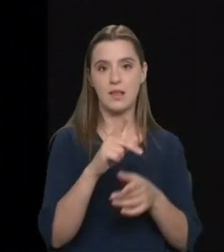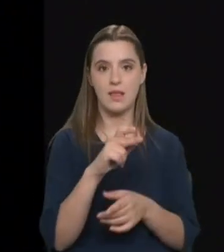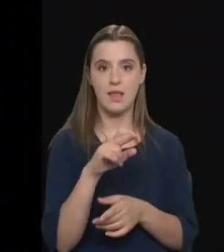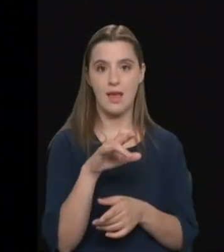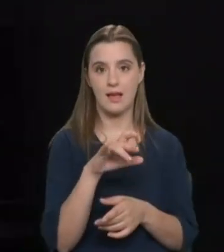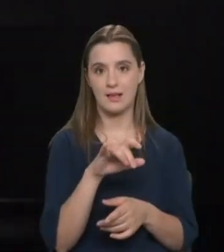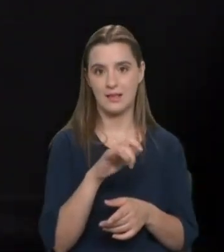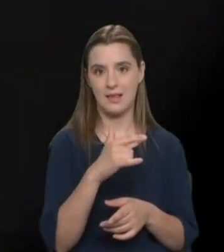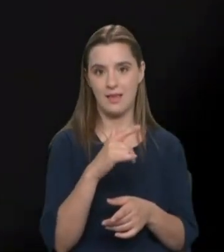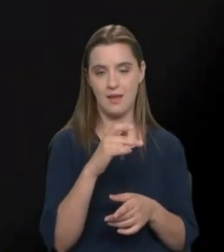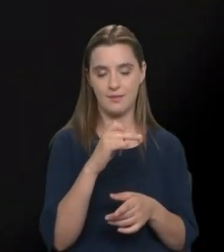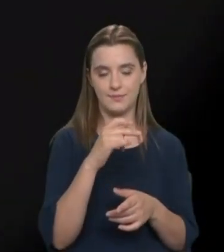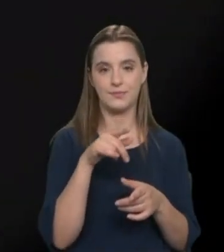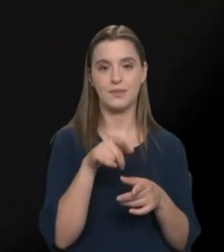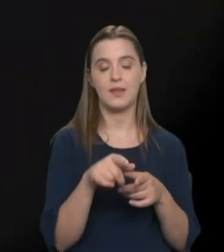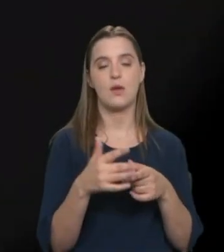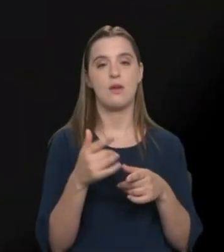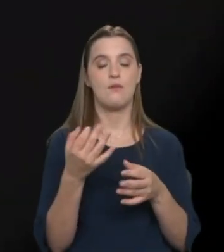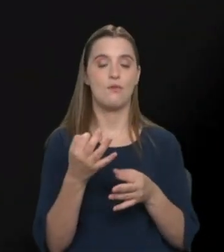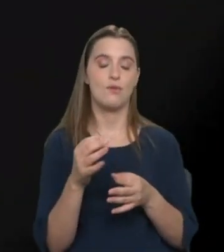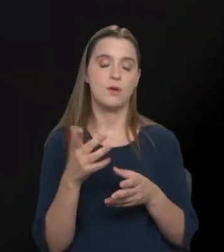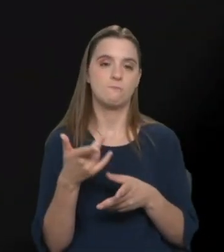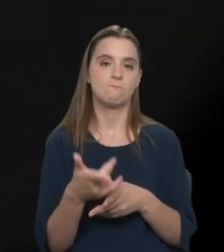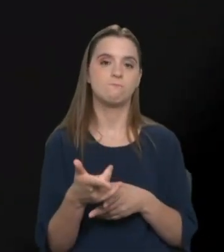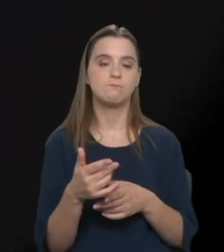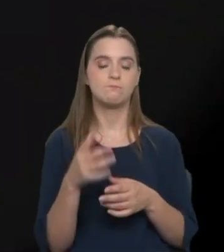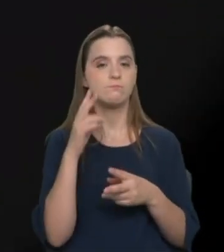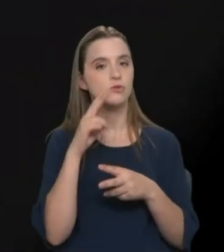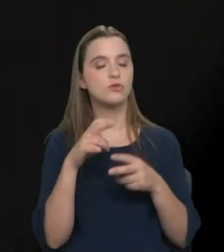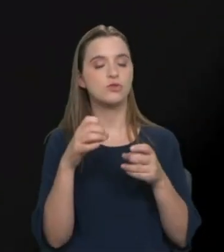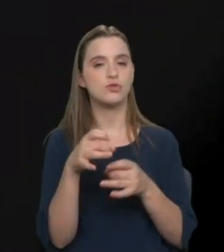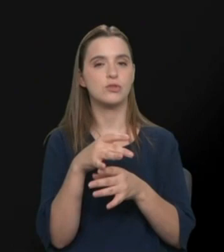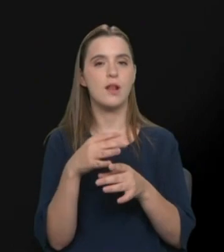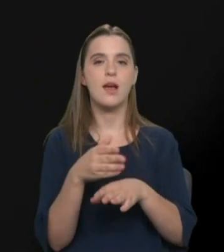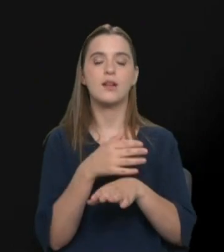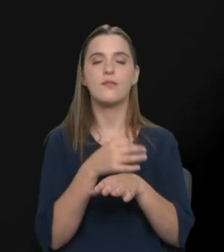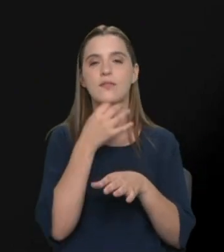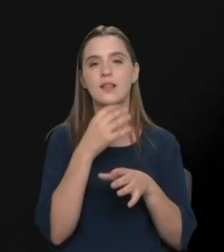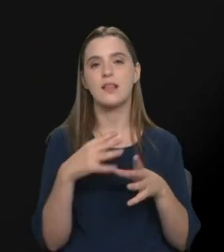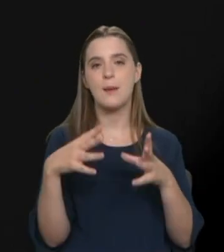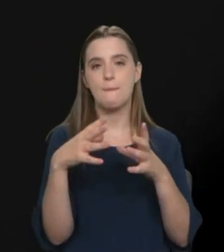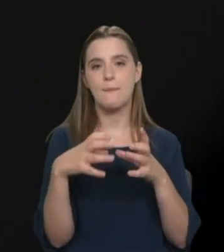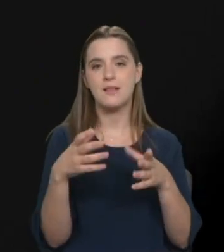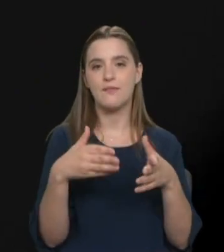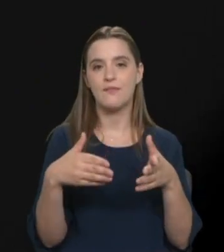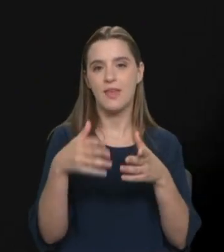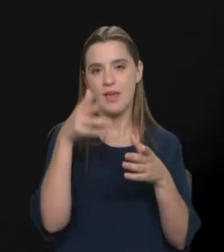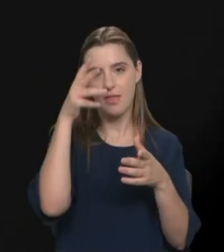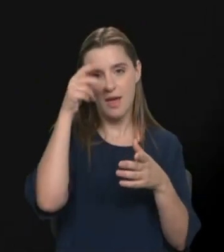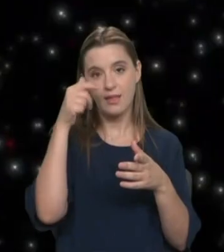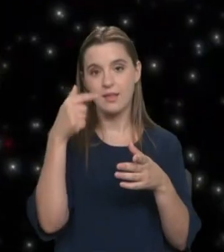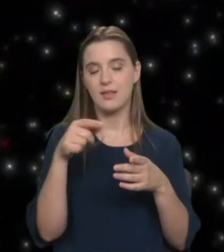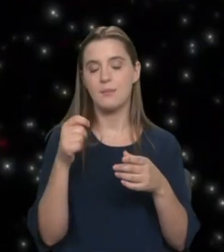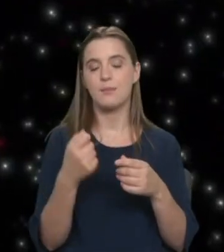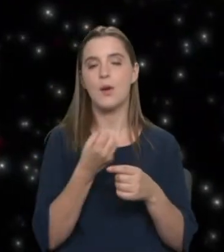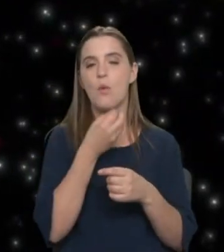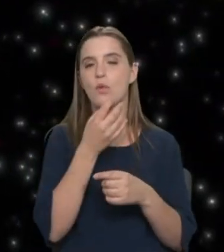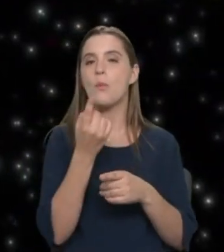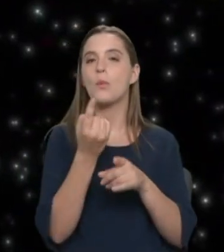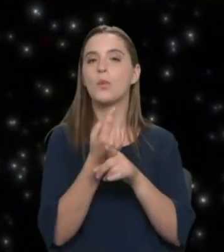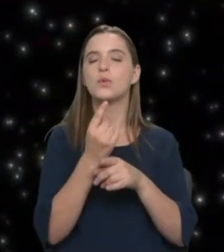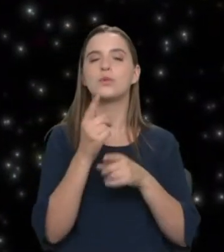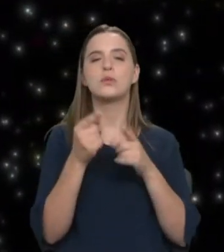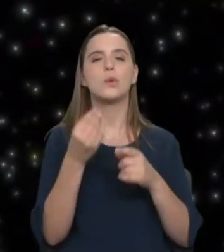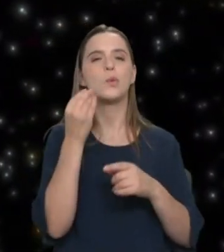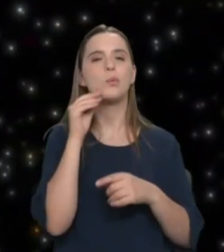estrelas das correntes de Magalhães. E eu, há bocado, falei de massa da Via Láctea. Temos aí também uma pequena revelação. Como é que nós conseguimos medir